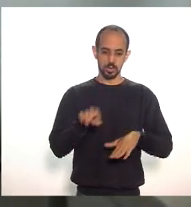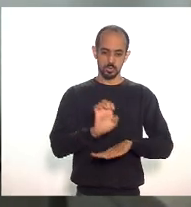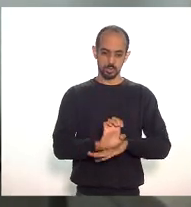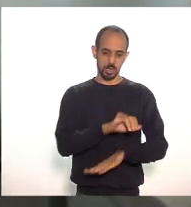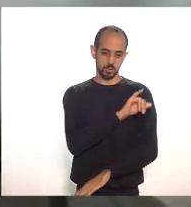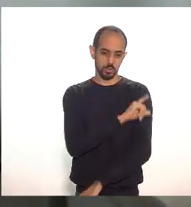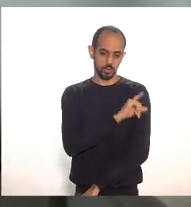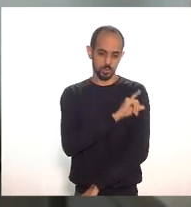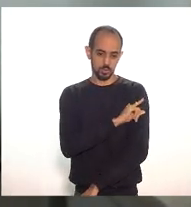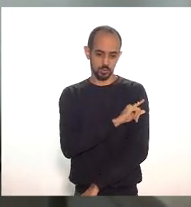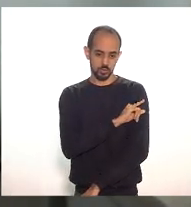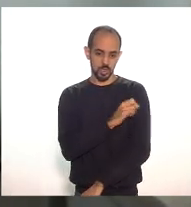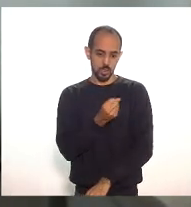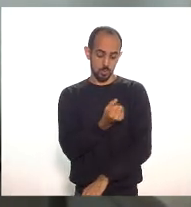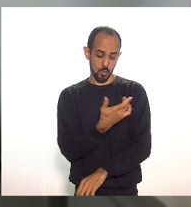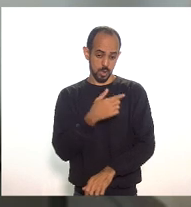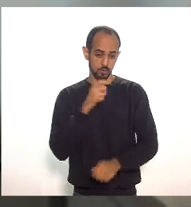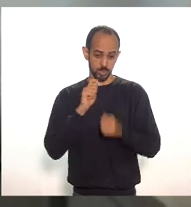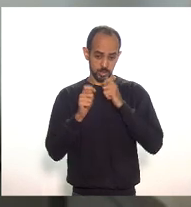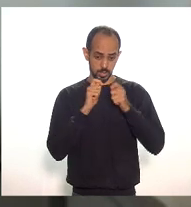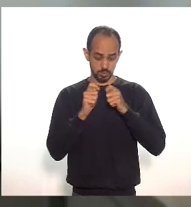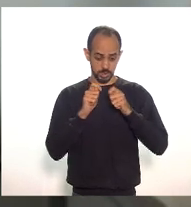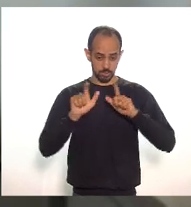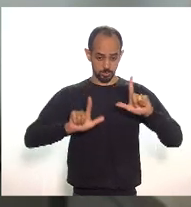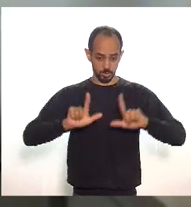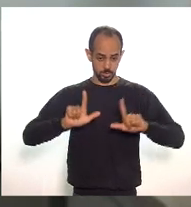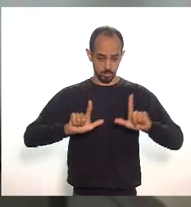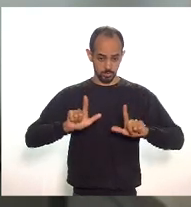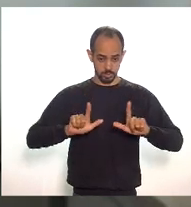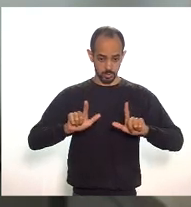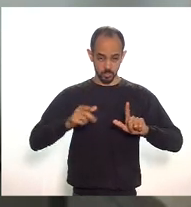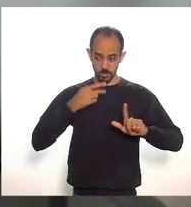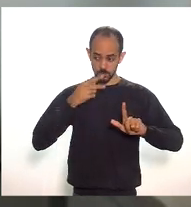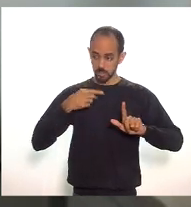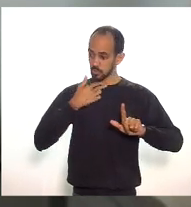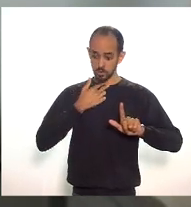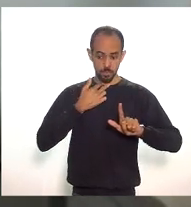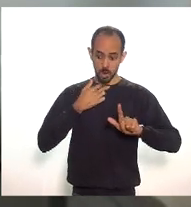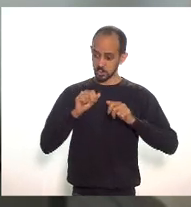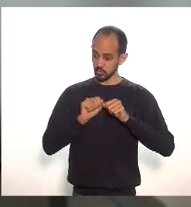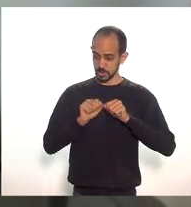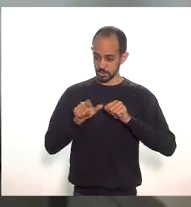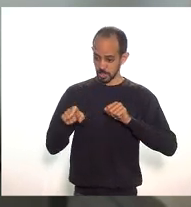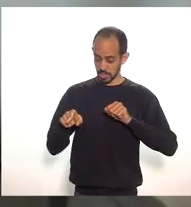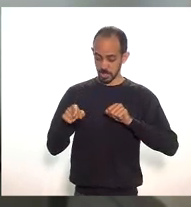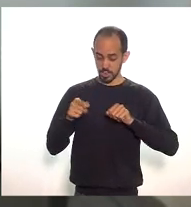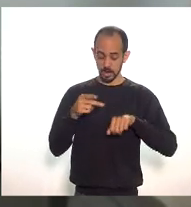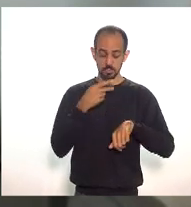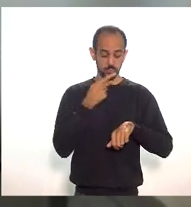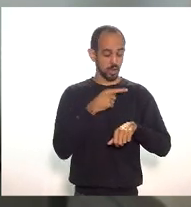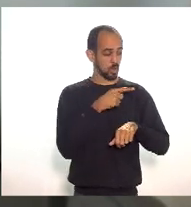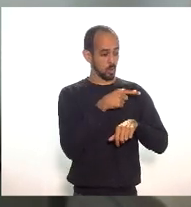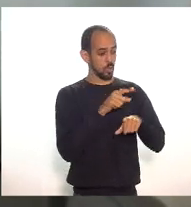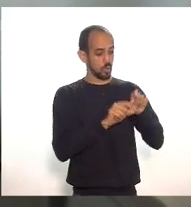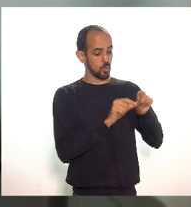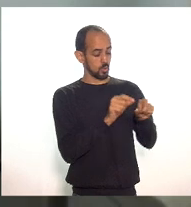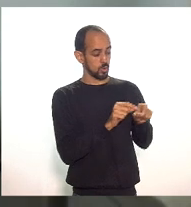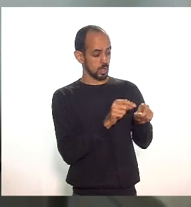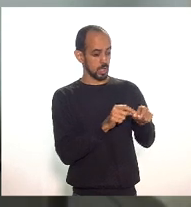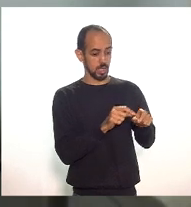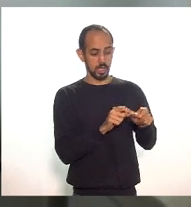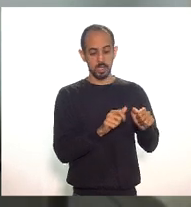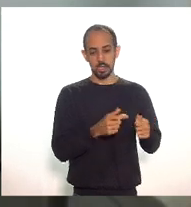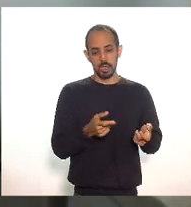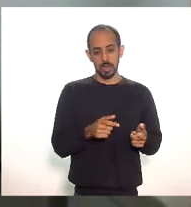abordado pela mídia e diz que não pode fazer isso ele faz uma leitura envia assada